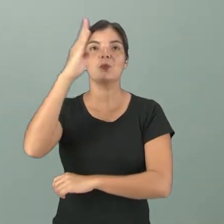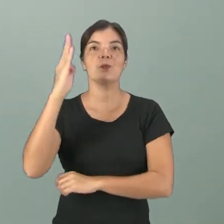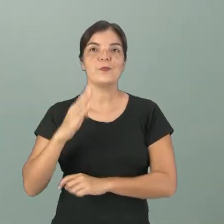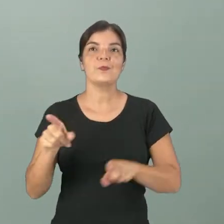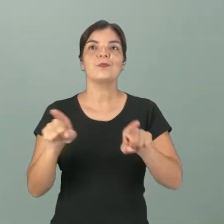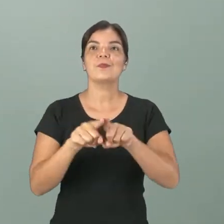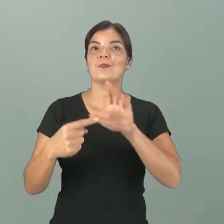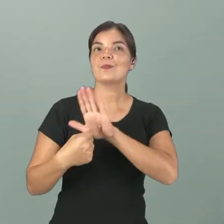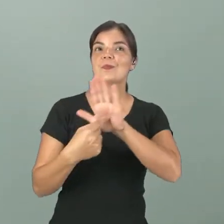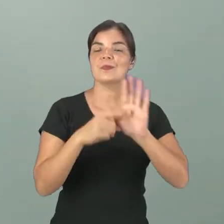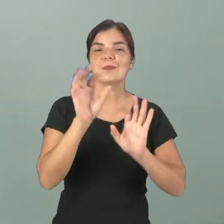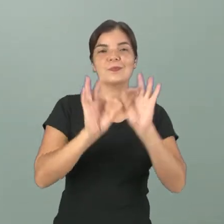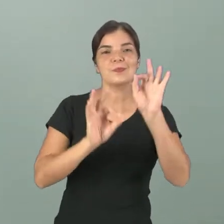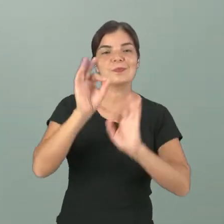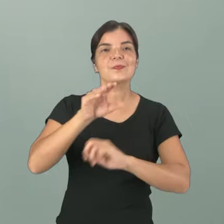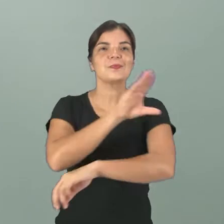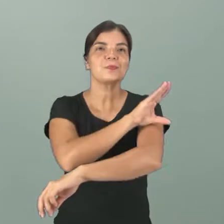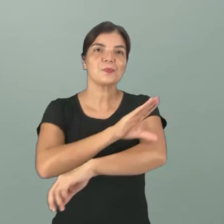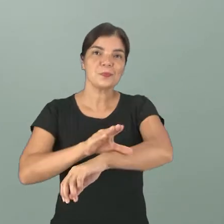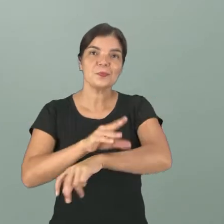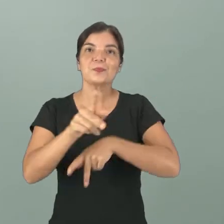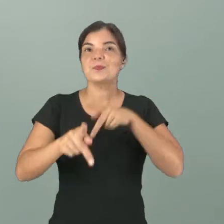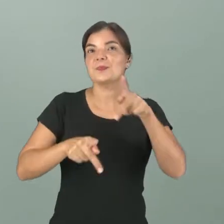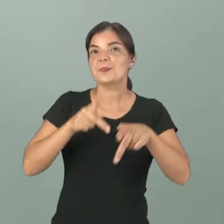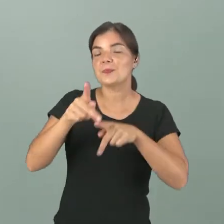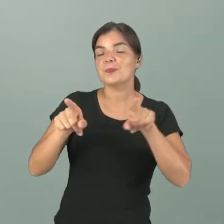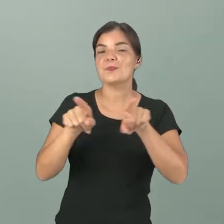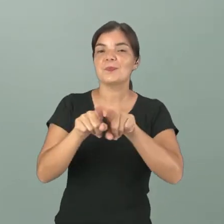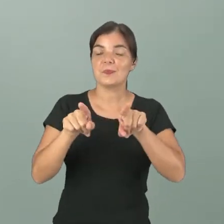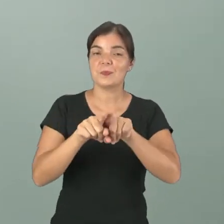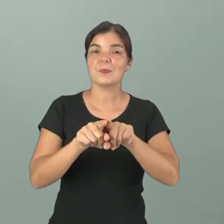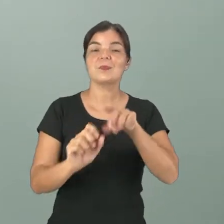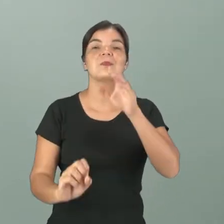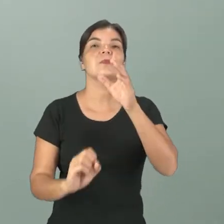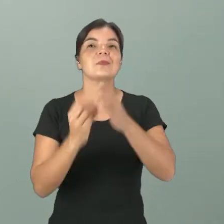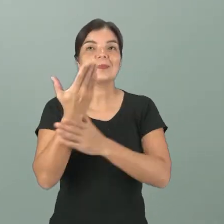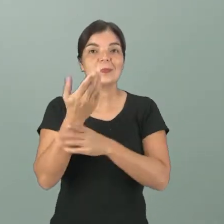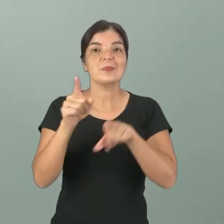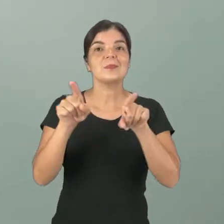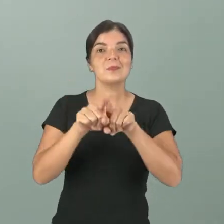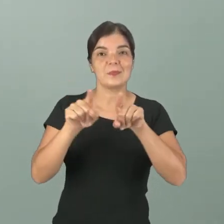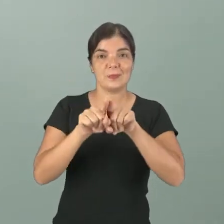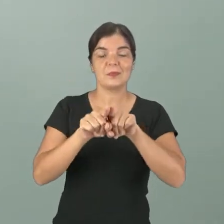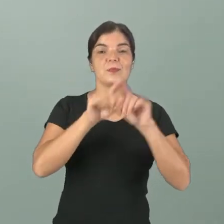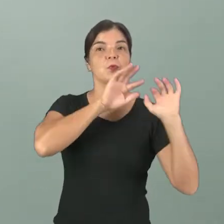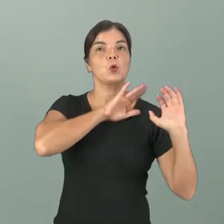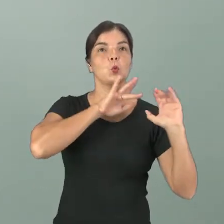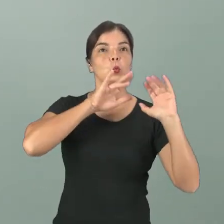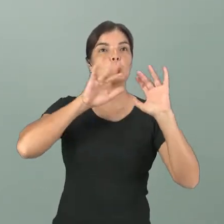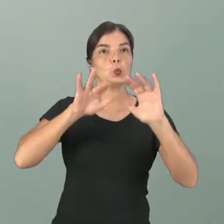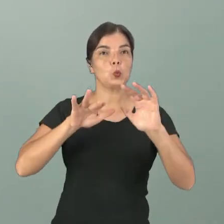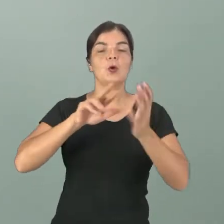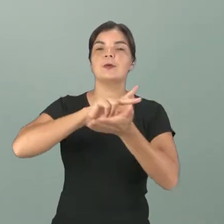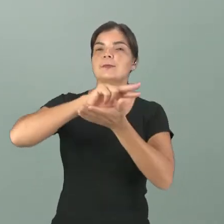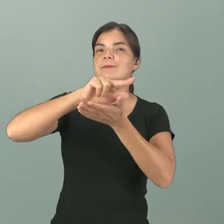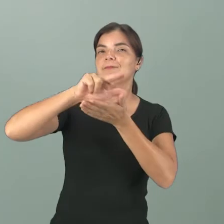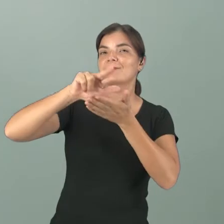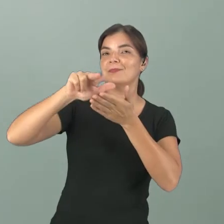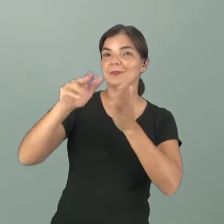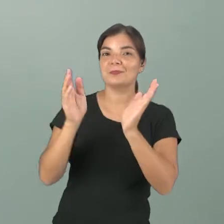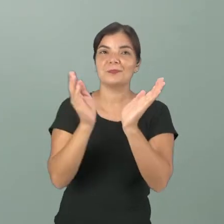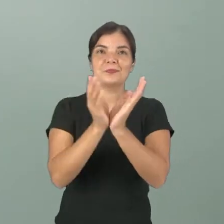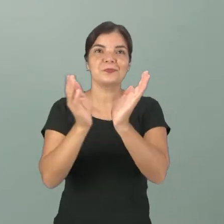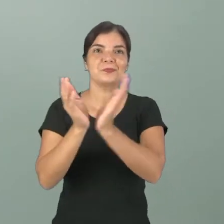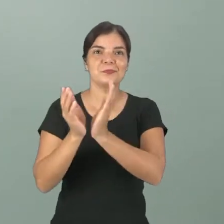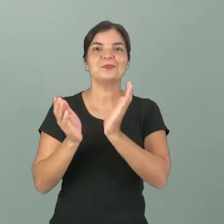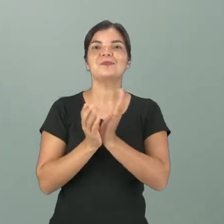Brasil representa a formação cultural do povo. E essa formação vem pela miscigenação dos povos que compõem